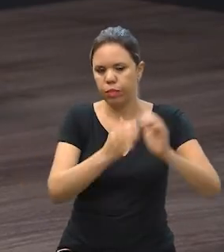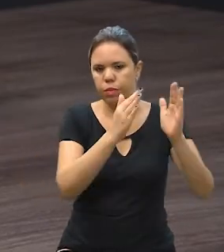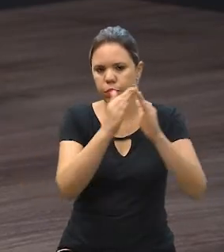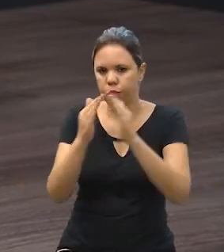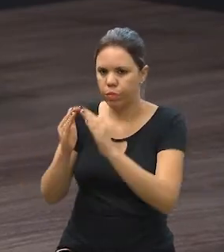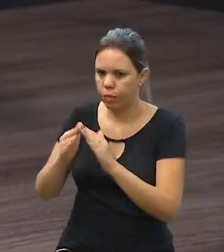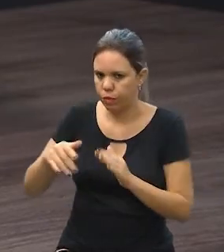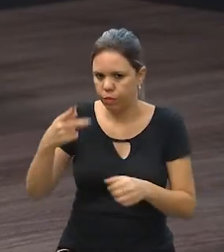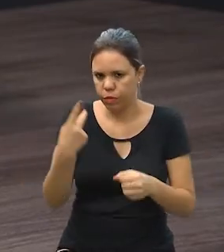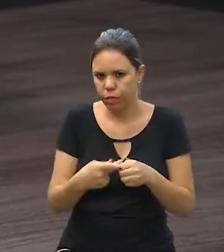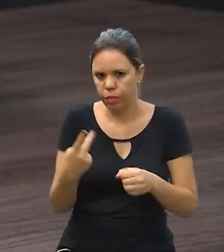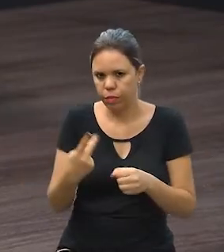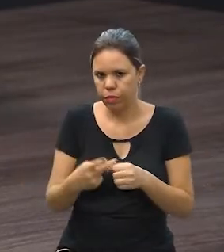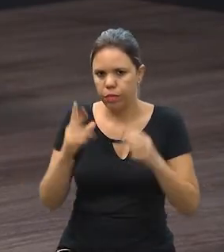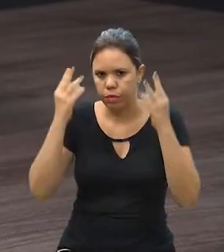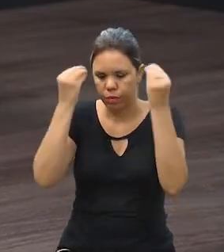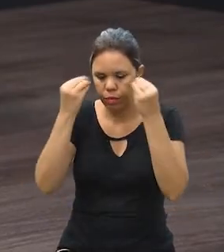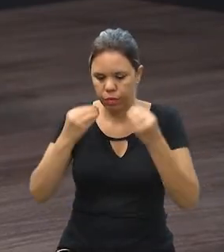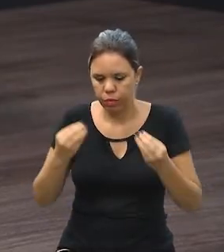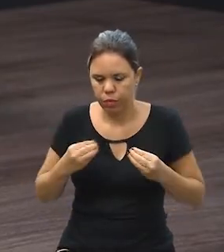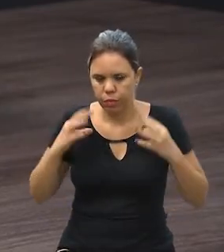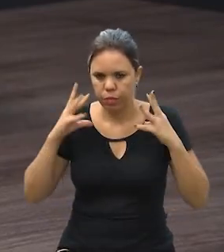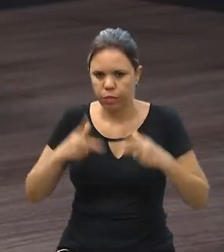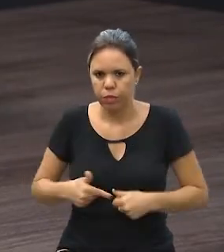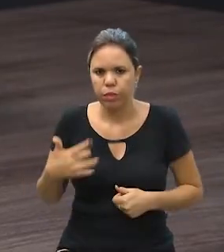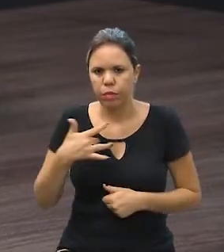casa, produtos de beleza e higiene